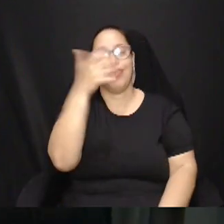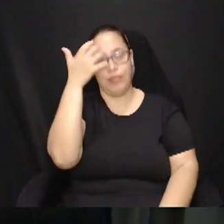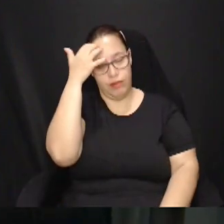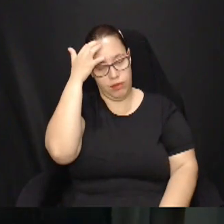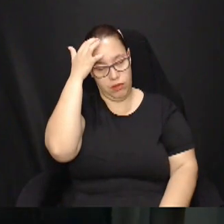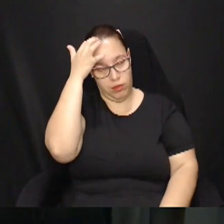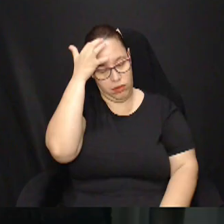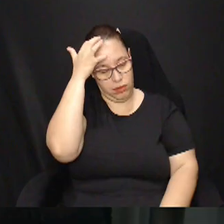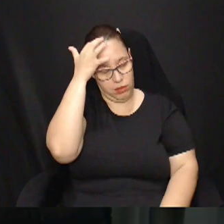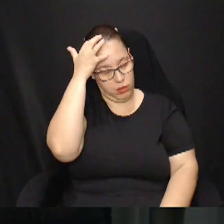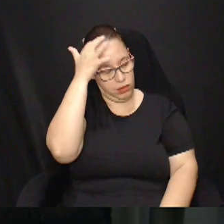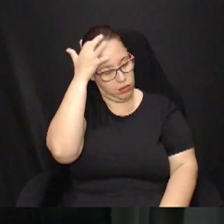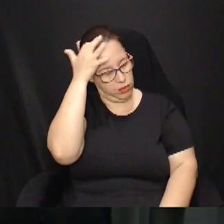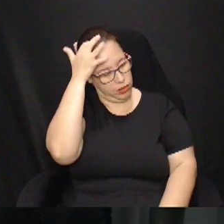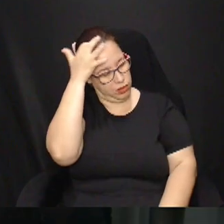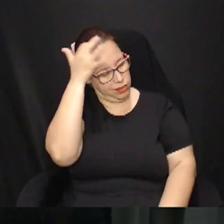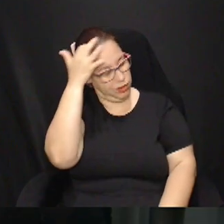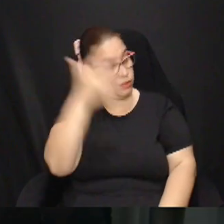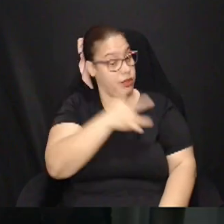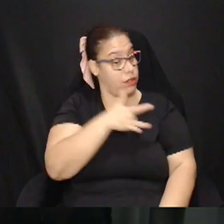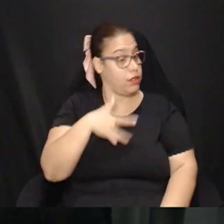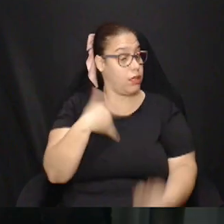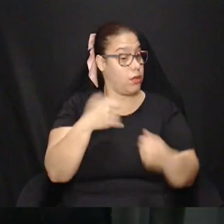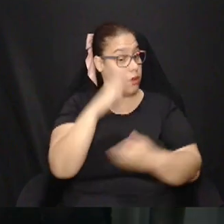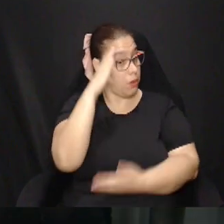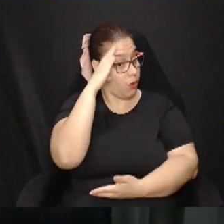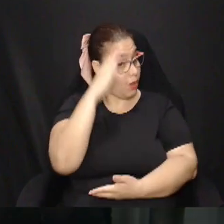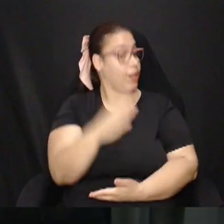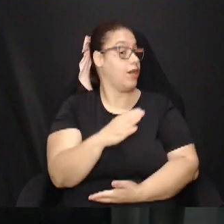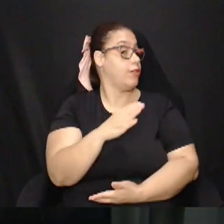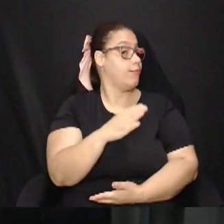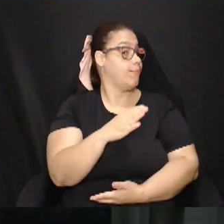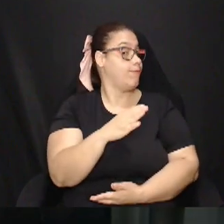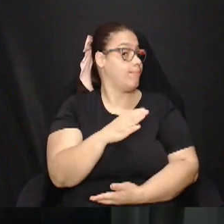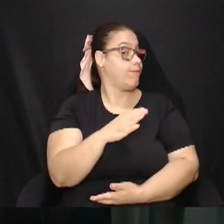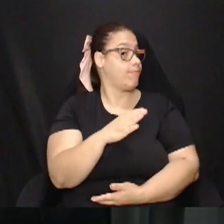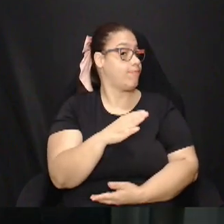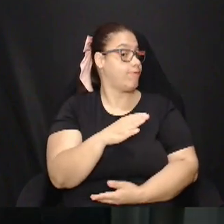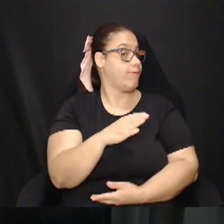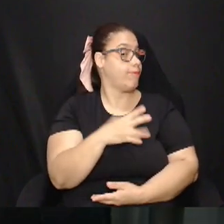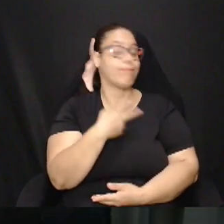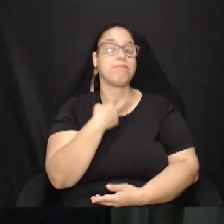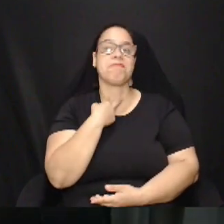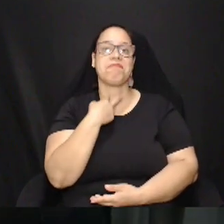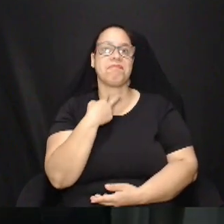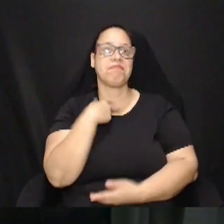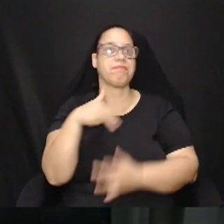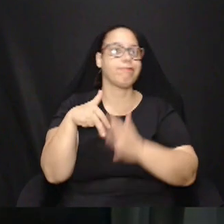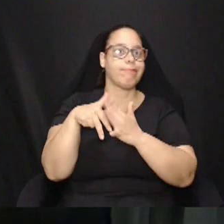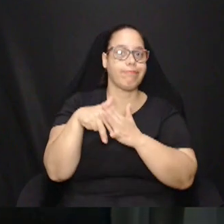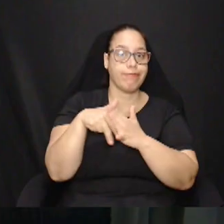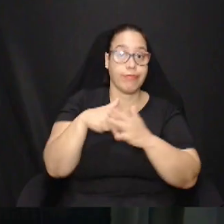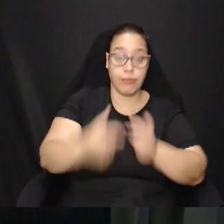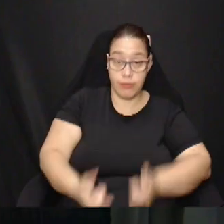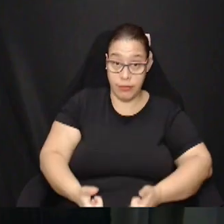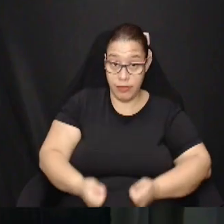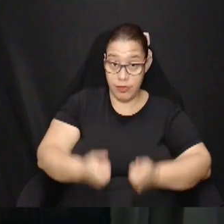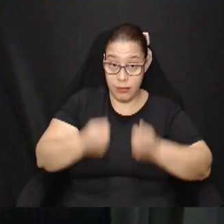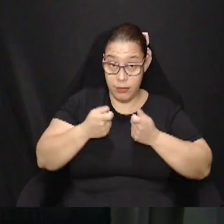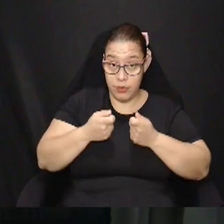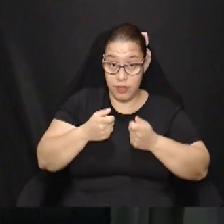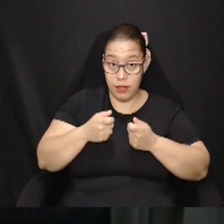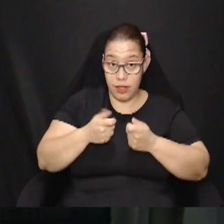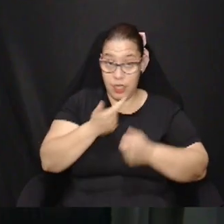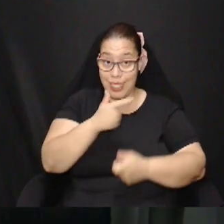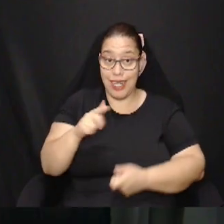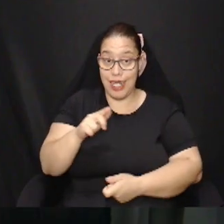saúde precisam priorizar. Obviamente que você não pode deixar o paciente com câncer sem quimioterapia. Tem